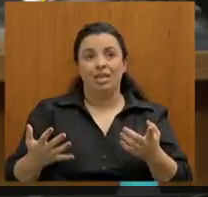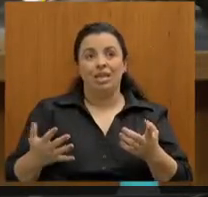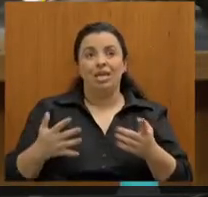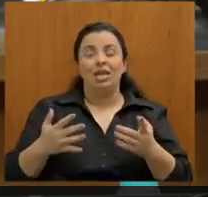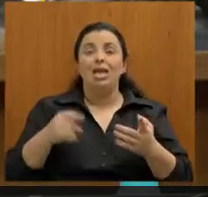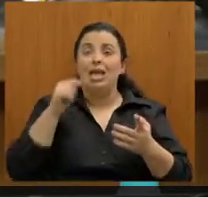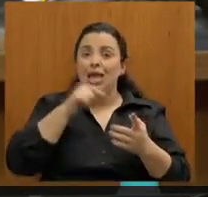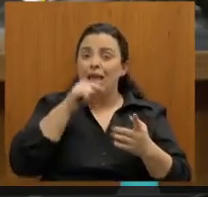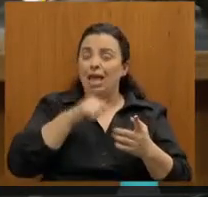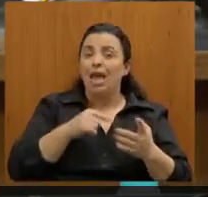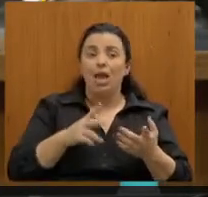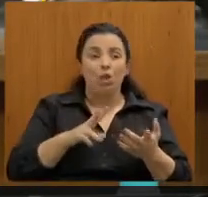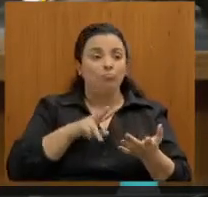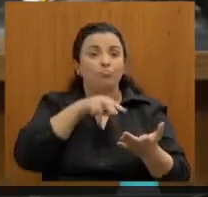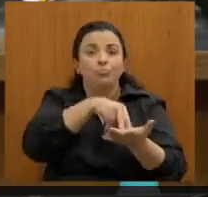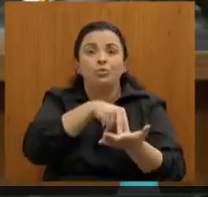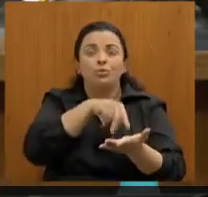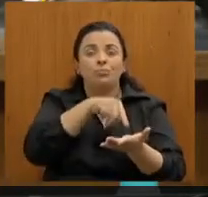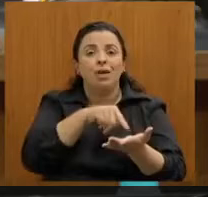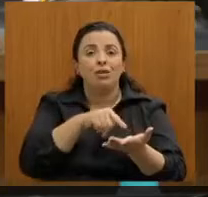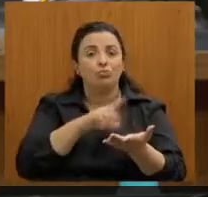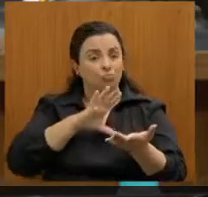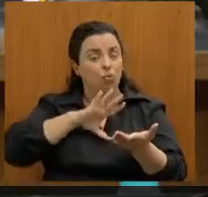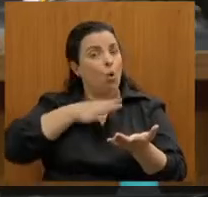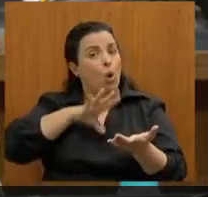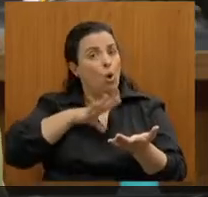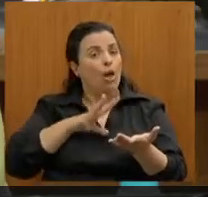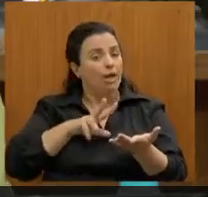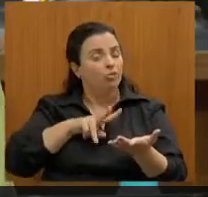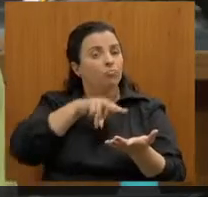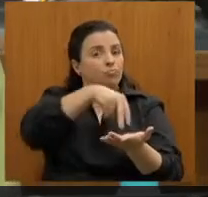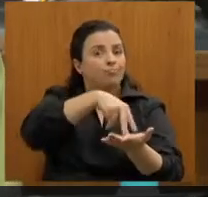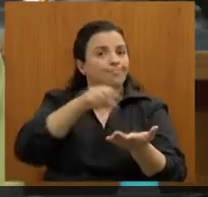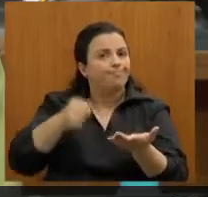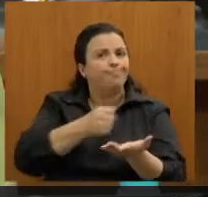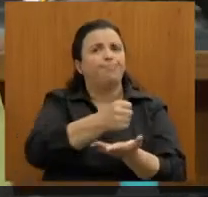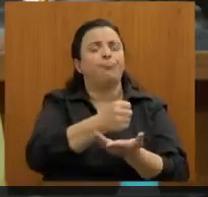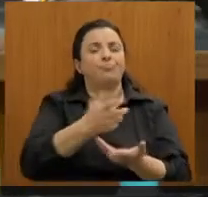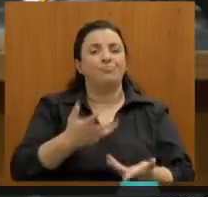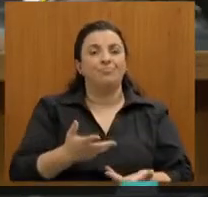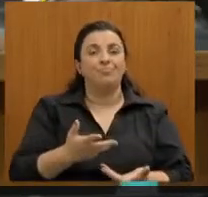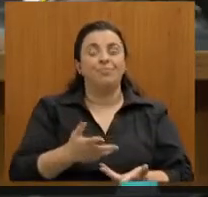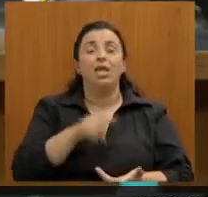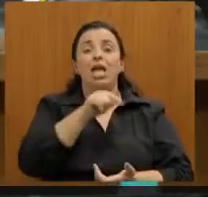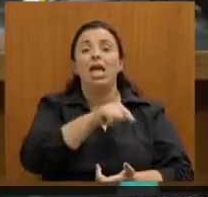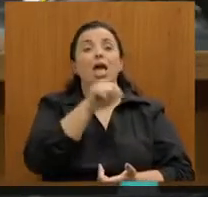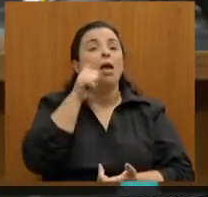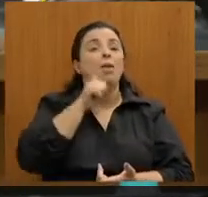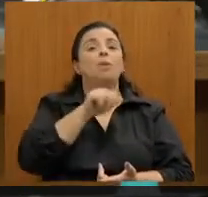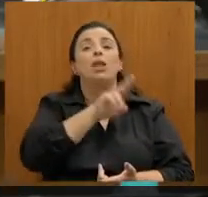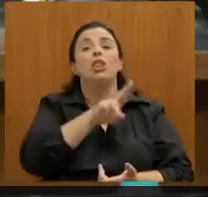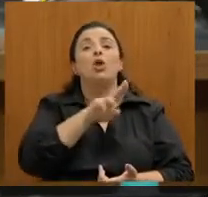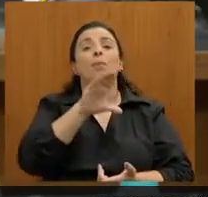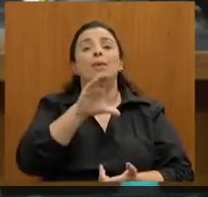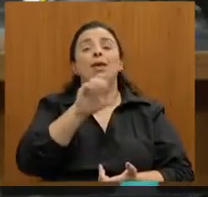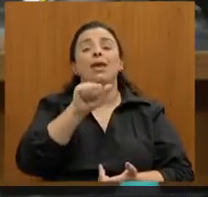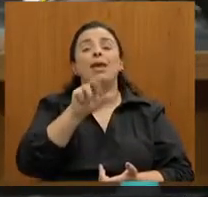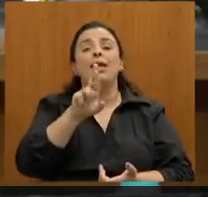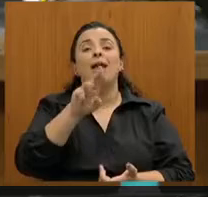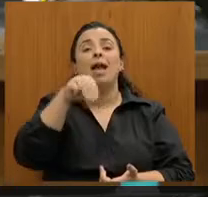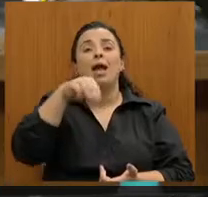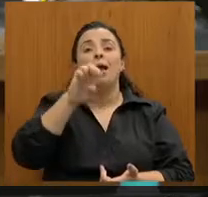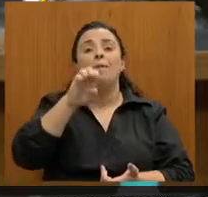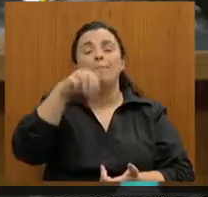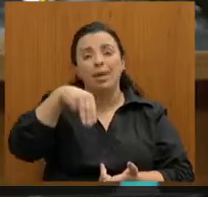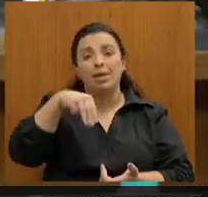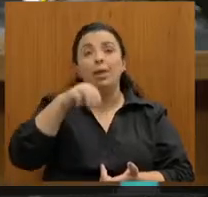espaço e ela o fez de modo Muito ousado eu trago aqui a memória de Carmen Miranda que levou o